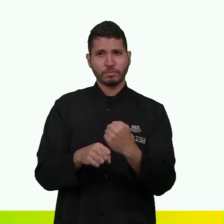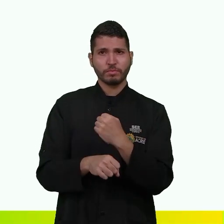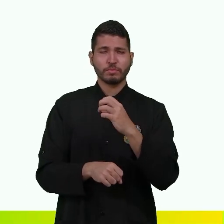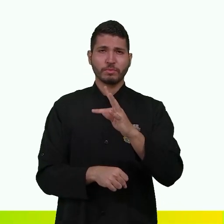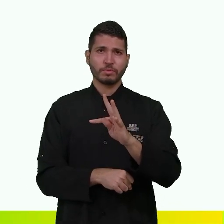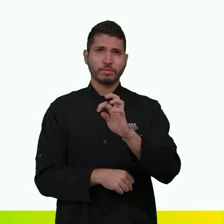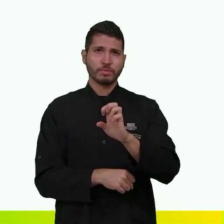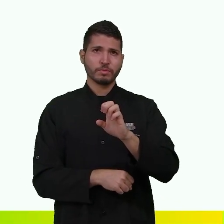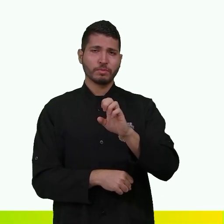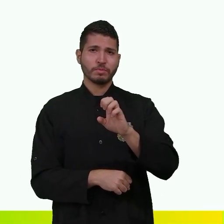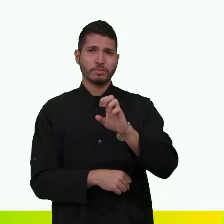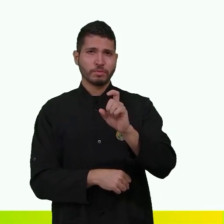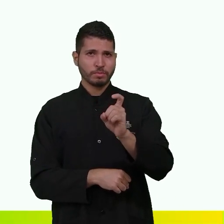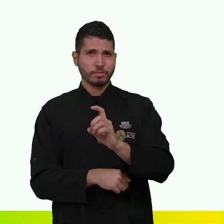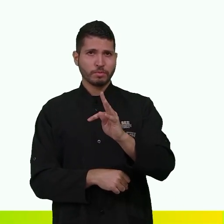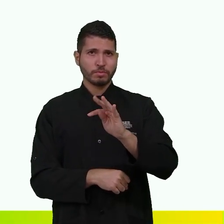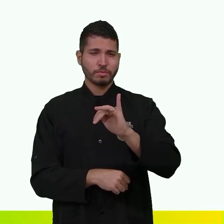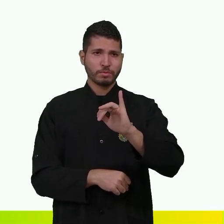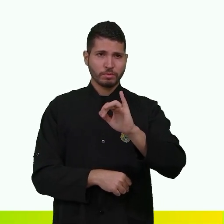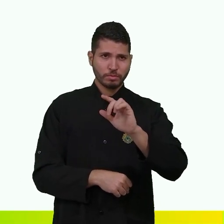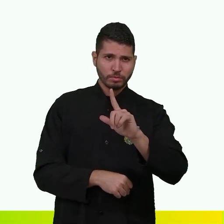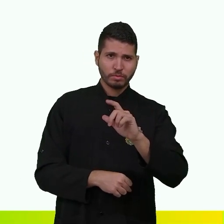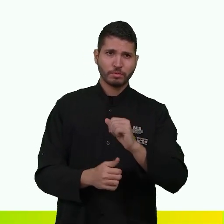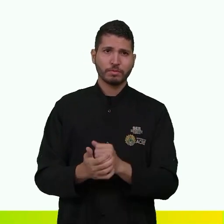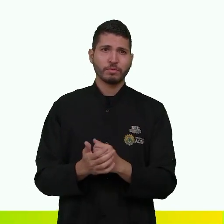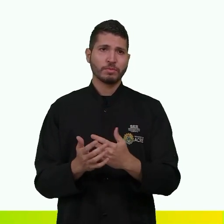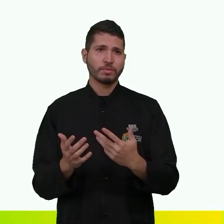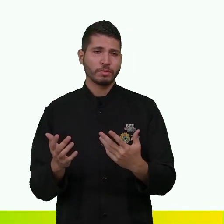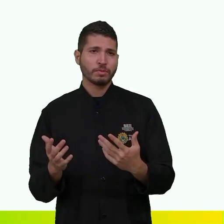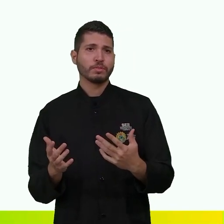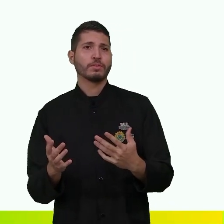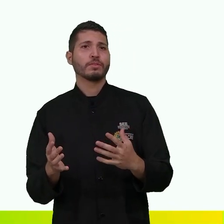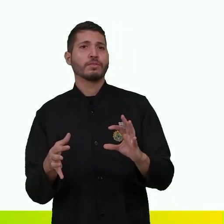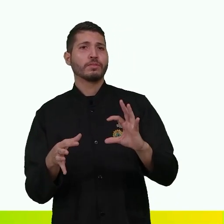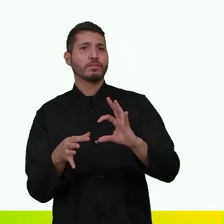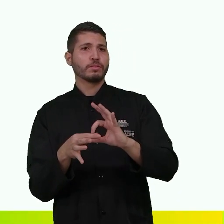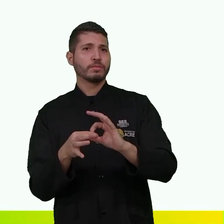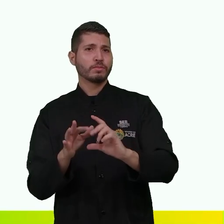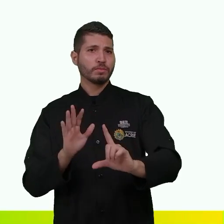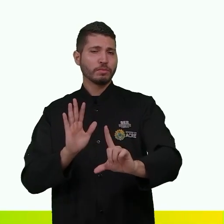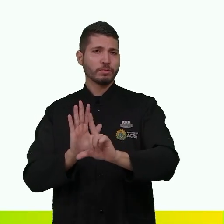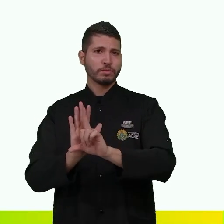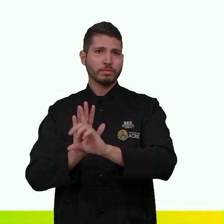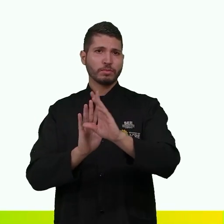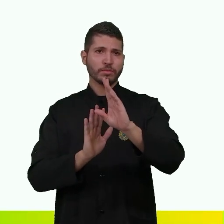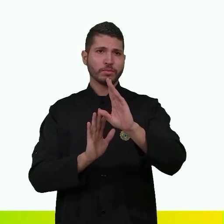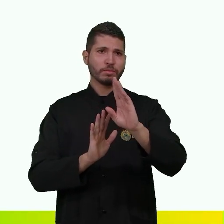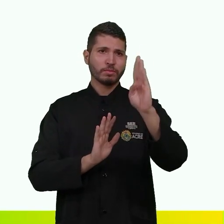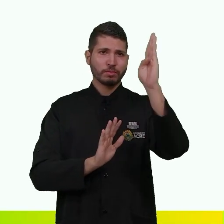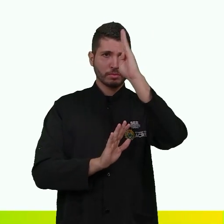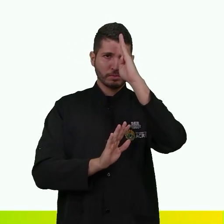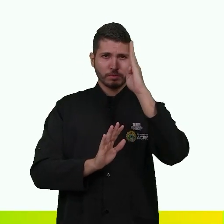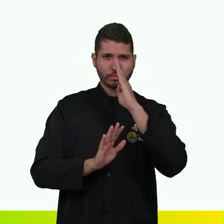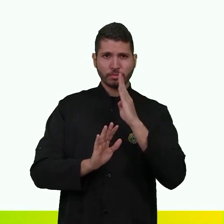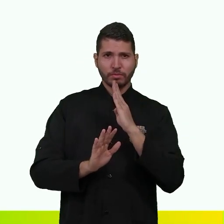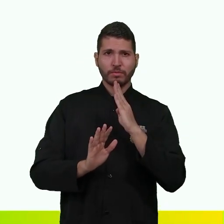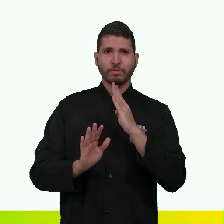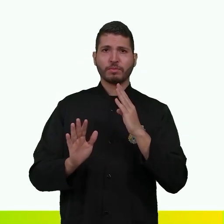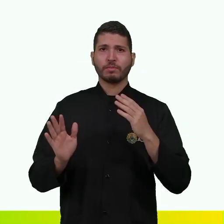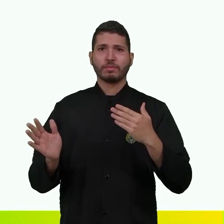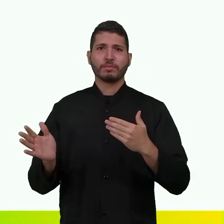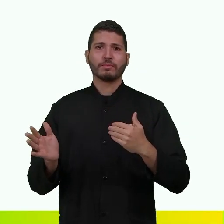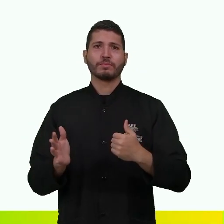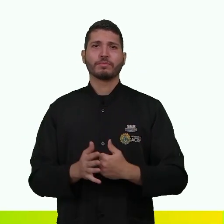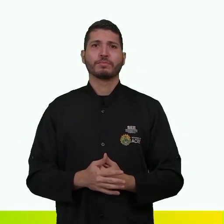Segundo a legislação brasileira, considera-se trabalho análogo ao de escravo quando há, letra A, remuneração abaixo de um